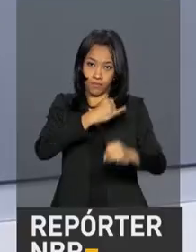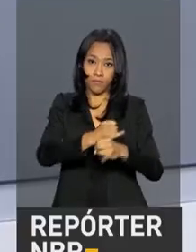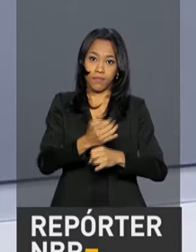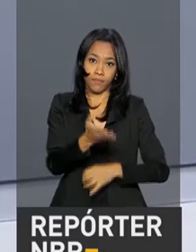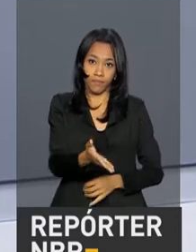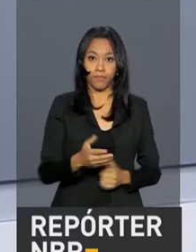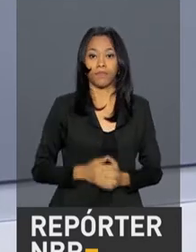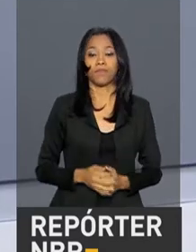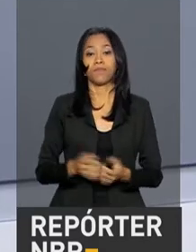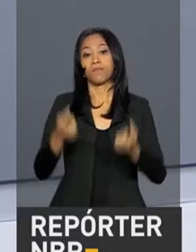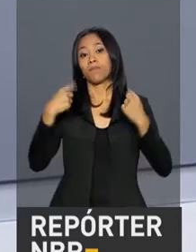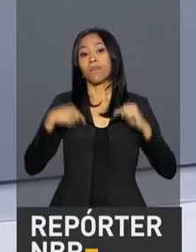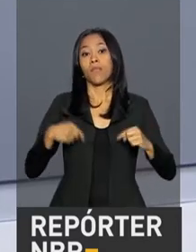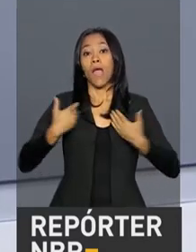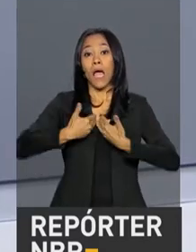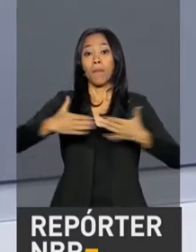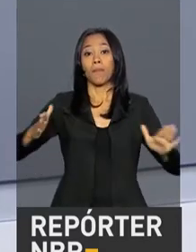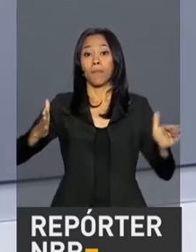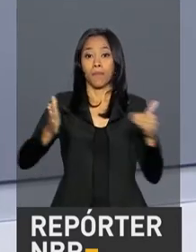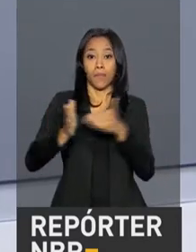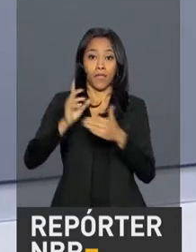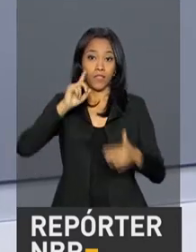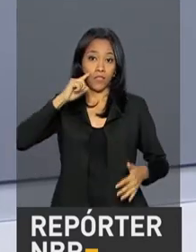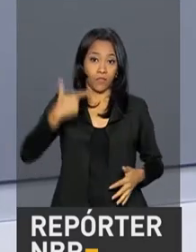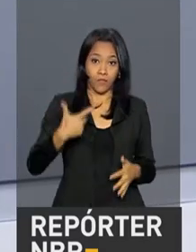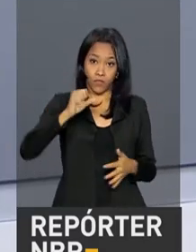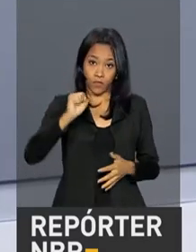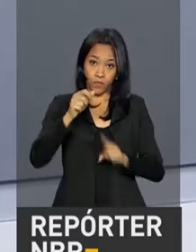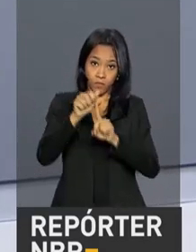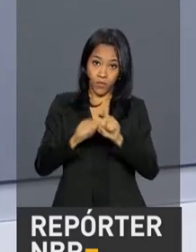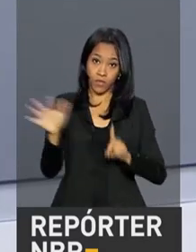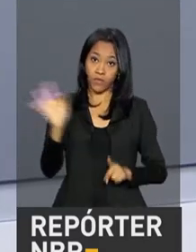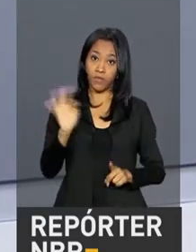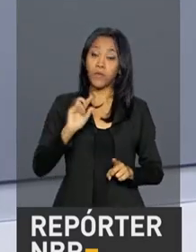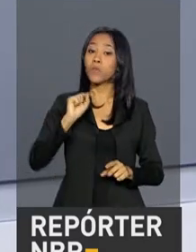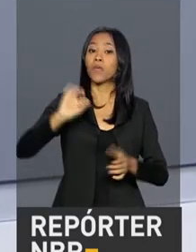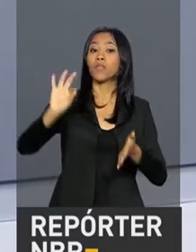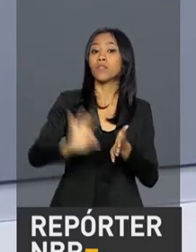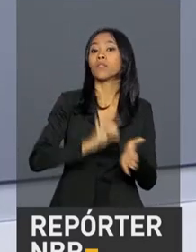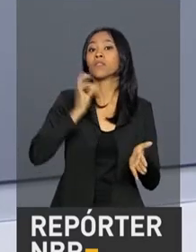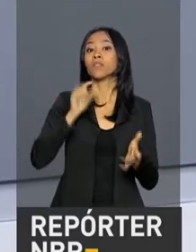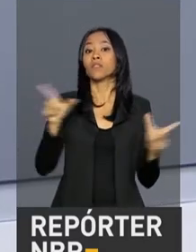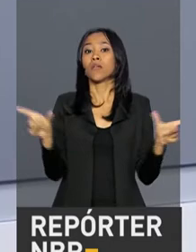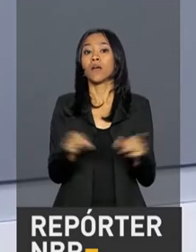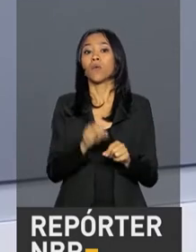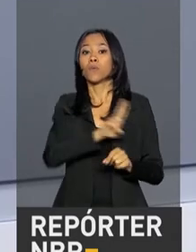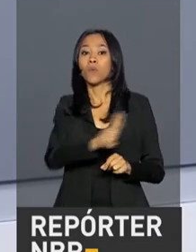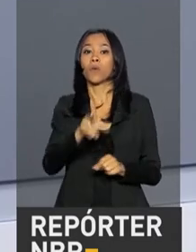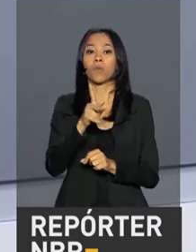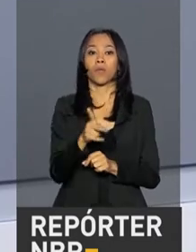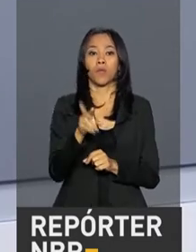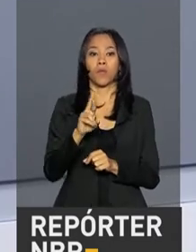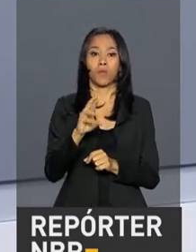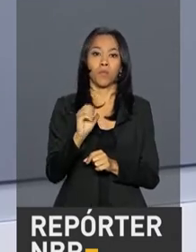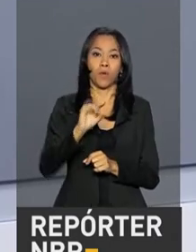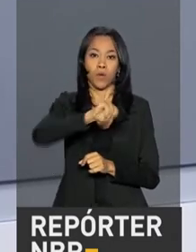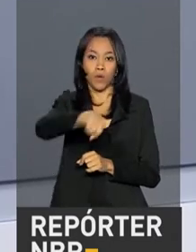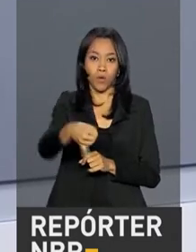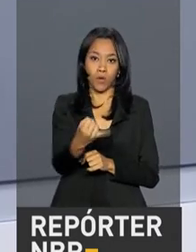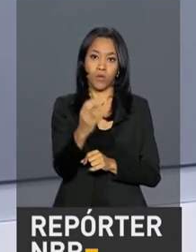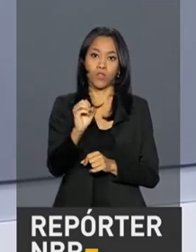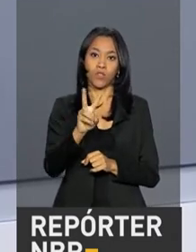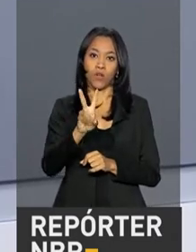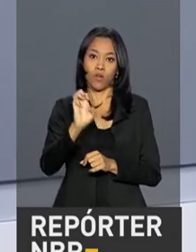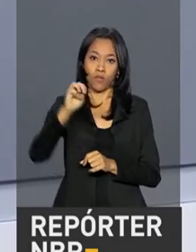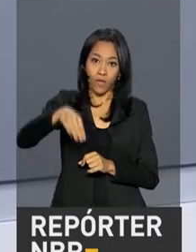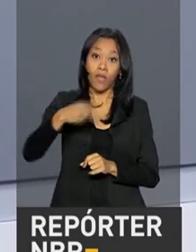estão abertas até 28 de fevereiro as matrículas para o programa nacional de inclusão de jovens o projovem é uma oportunidade